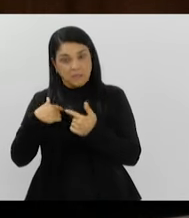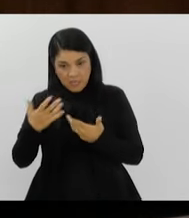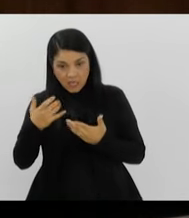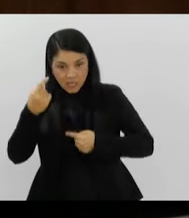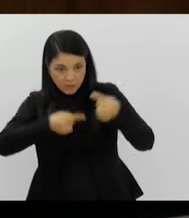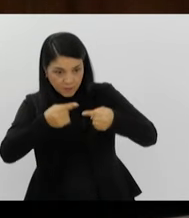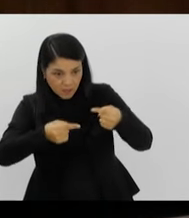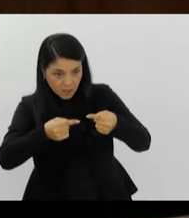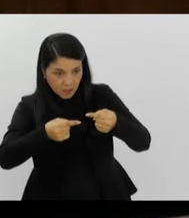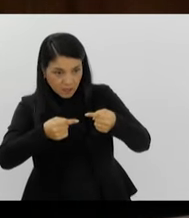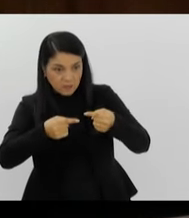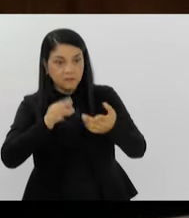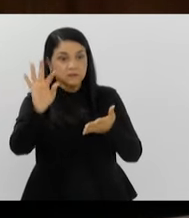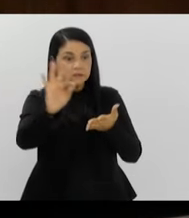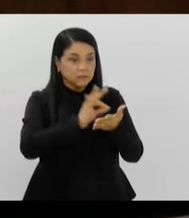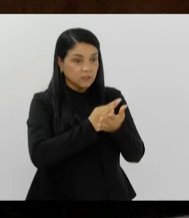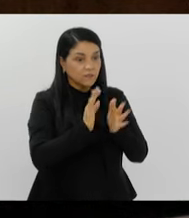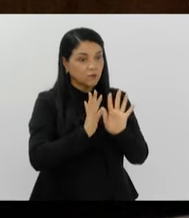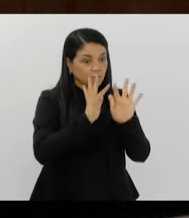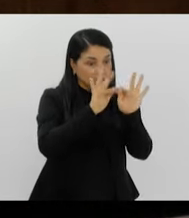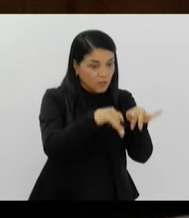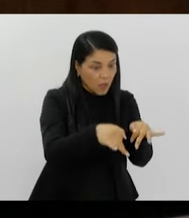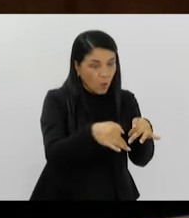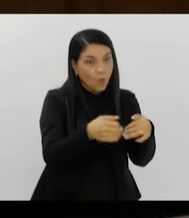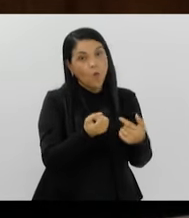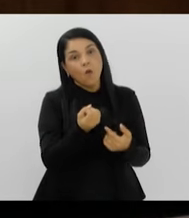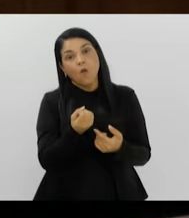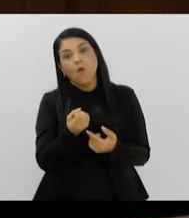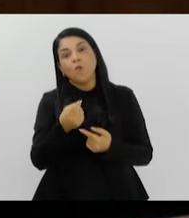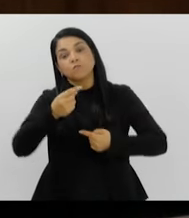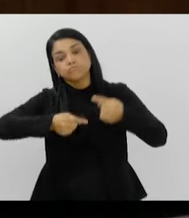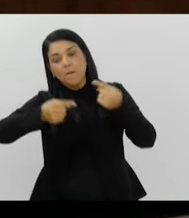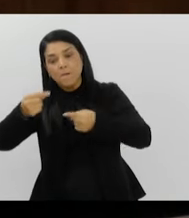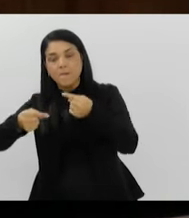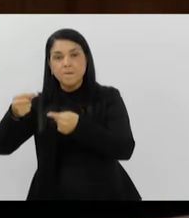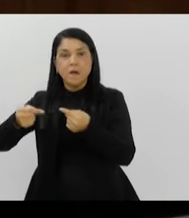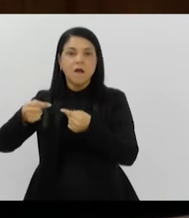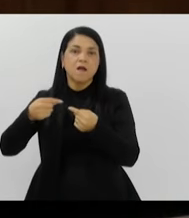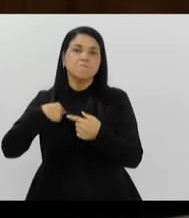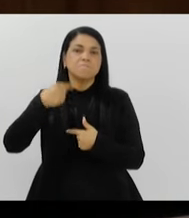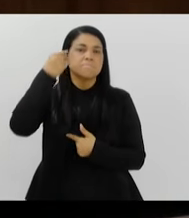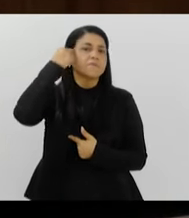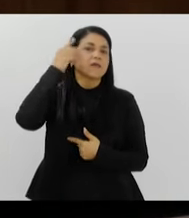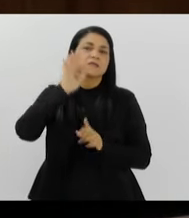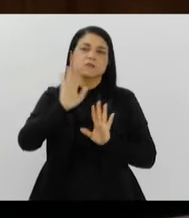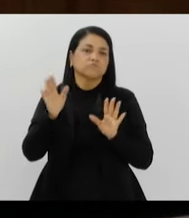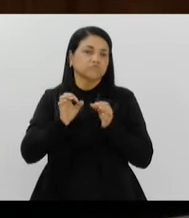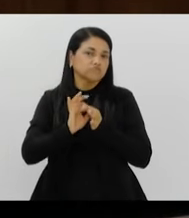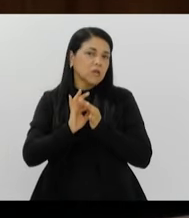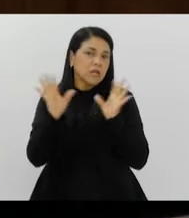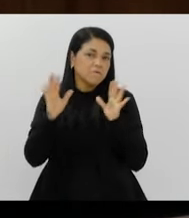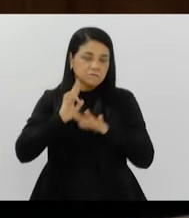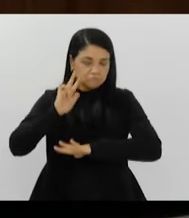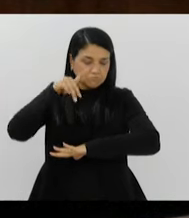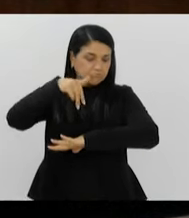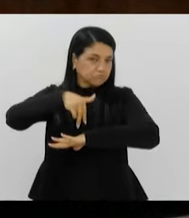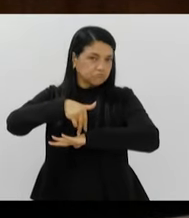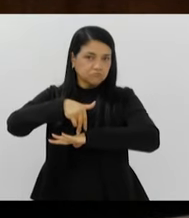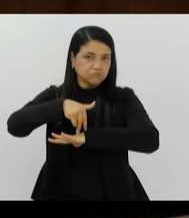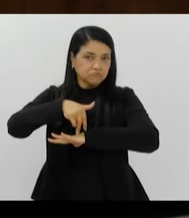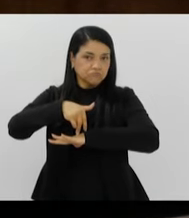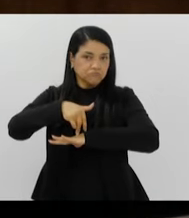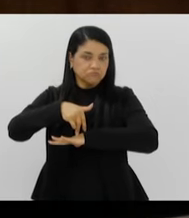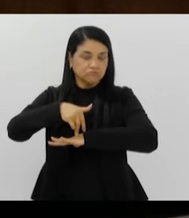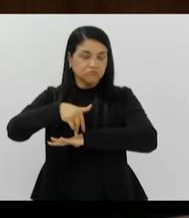Luiz Paulo falou. Se inscreva ali no expediente final e debata, fala aquilo que pensam. A tribuna é imune. Aquilo que você fala